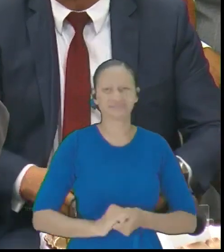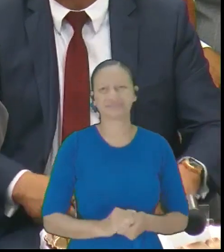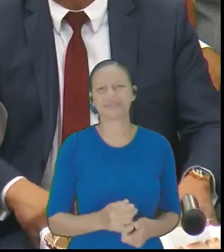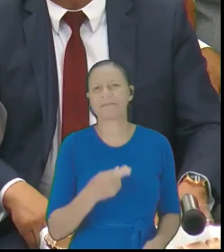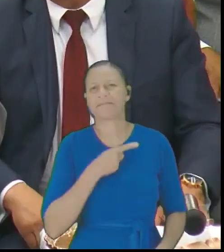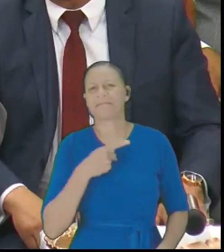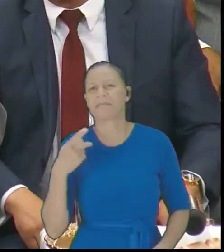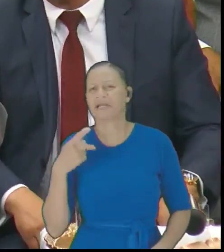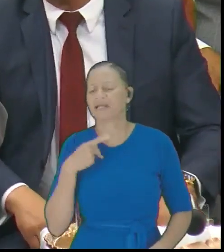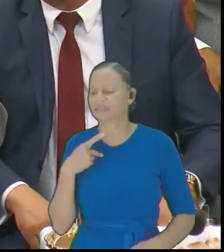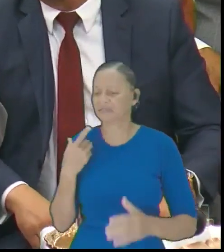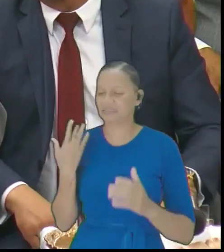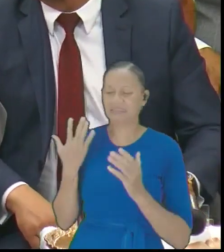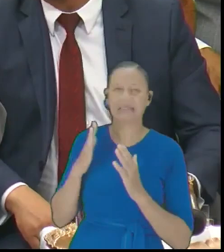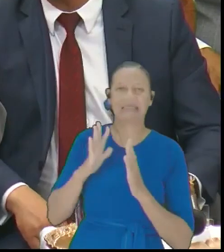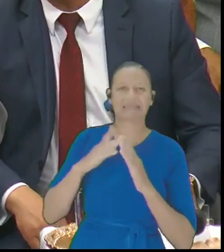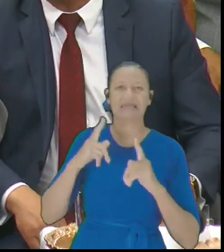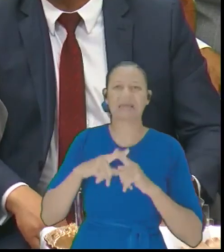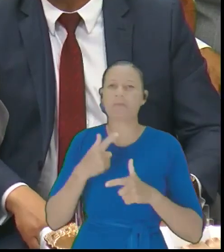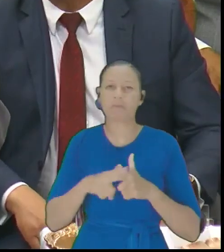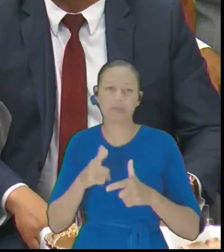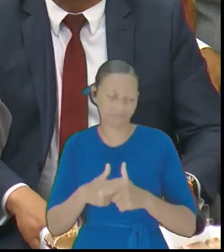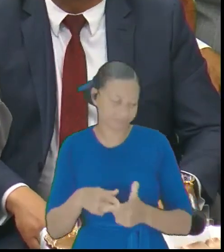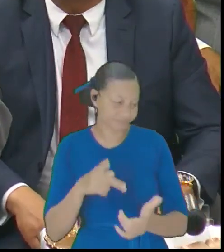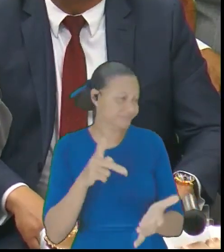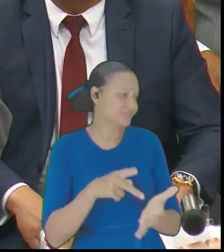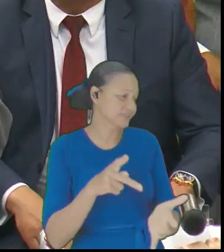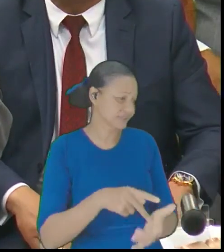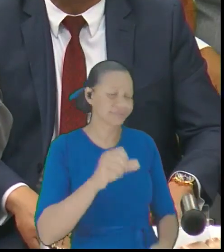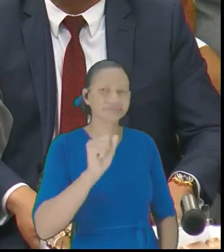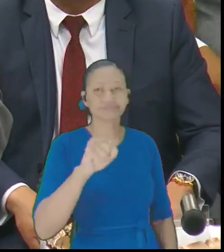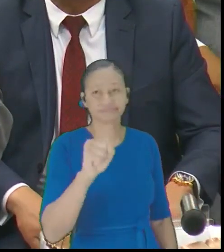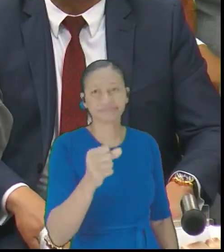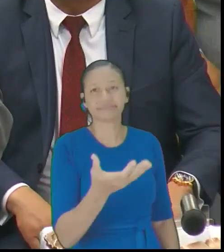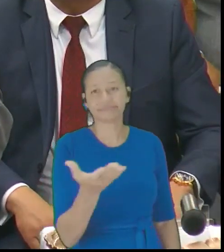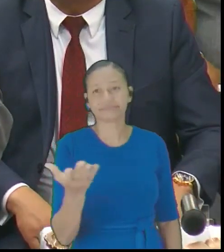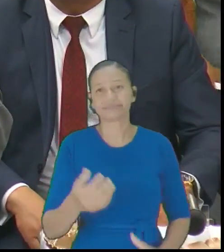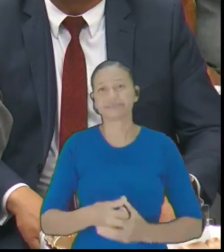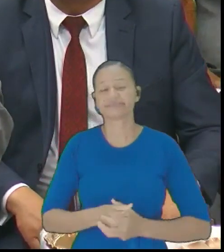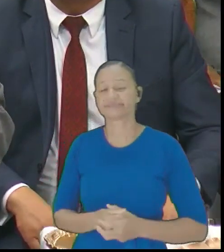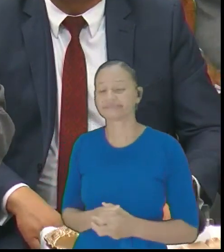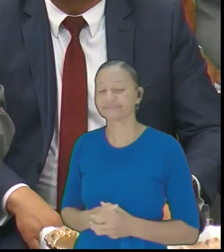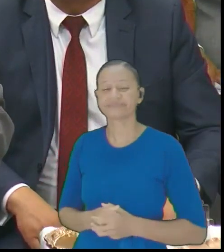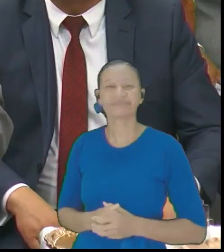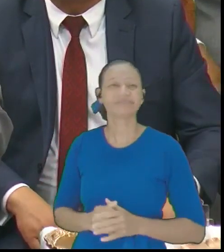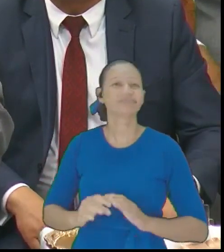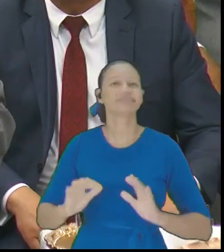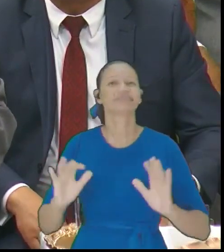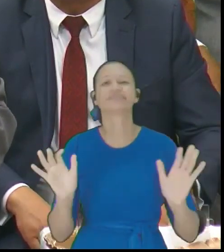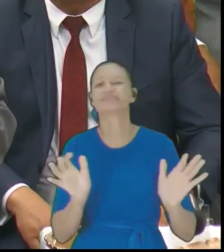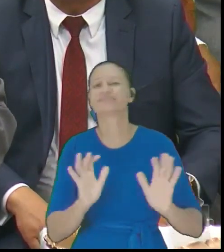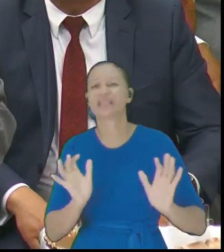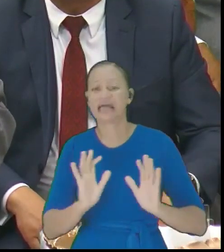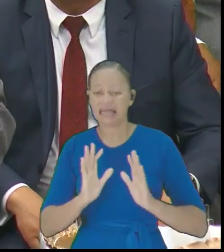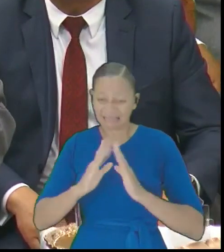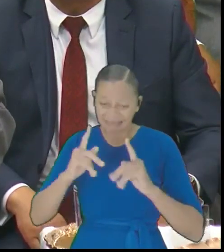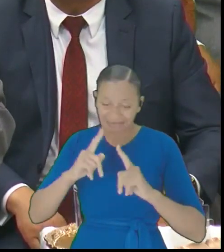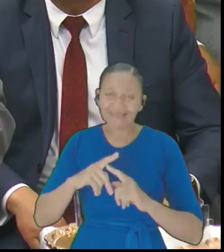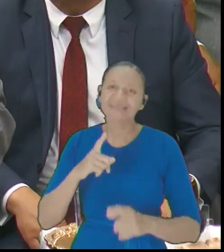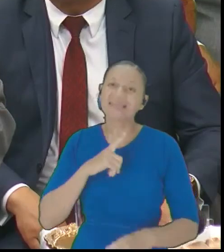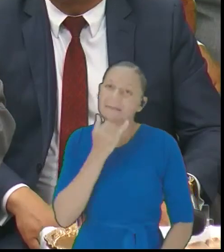Pastor, na igreja eu sempre digo, na igreja tem muito problema. Tem, é verdade. Mas na igreja também tem perdão.